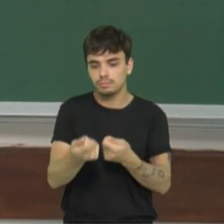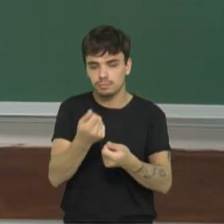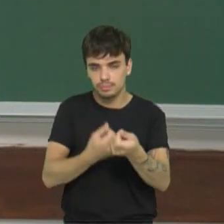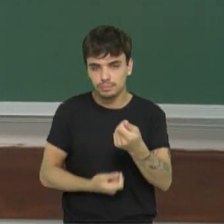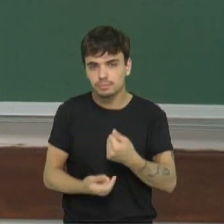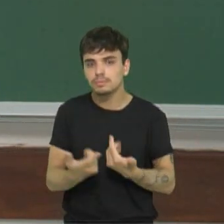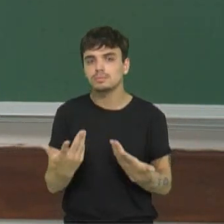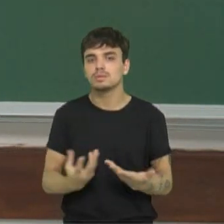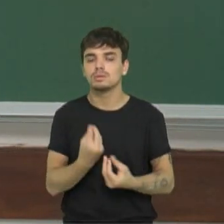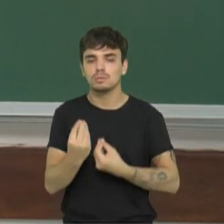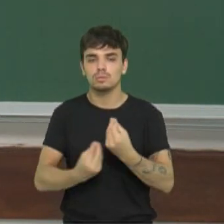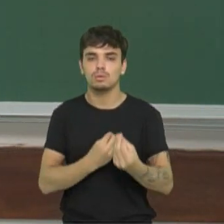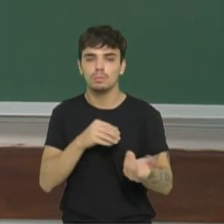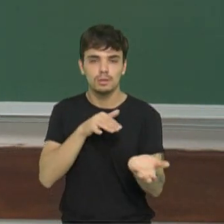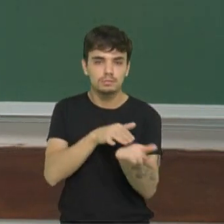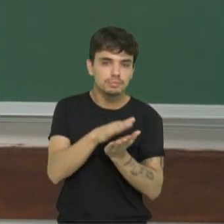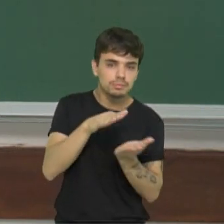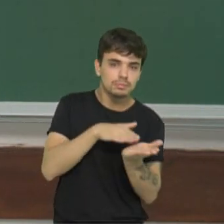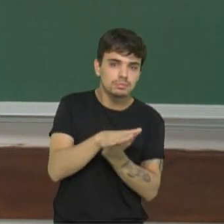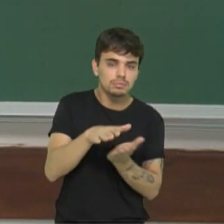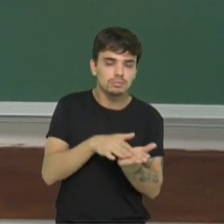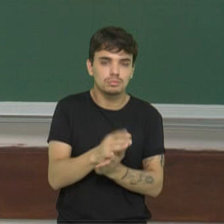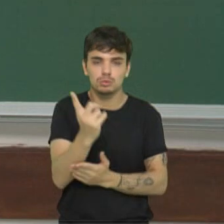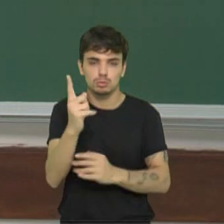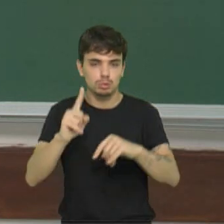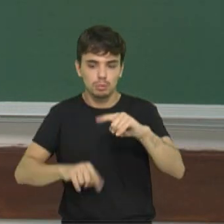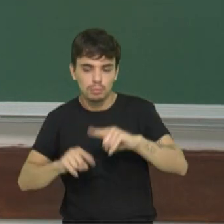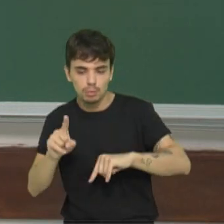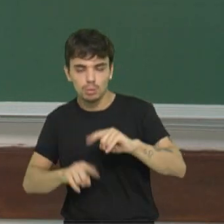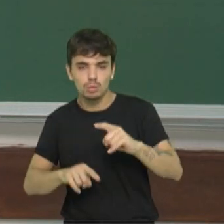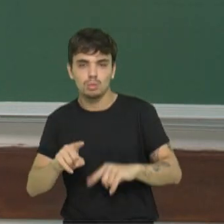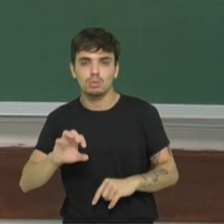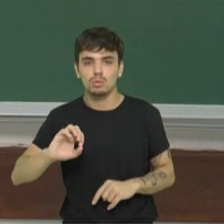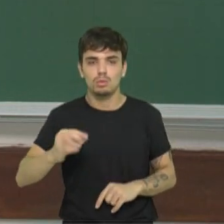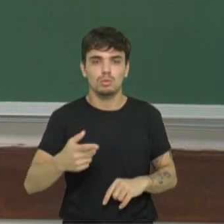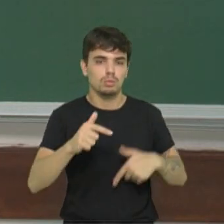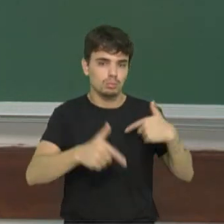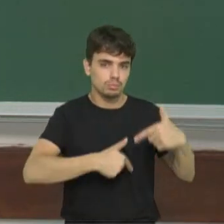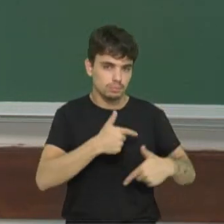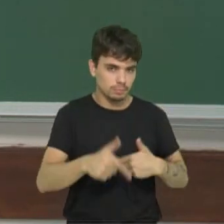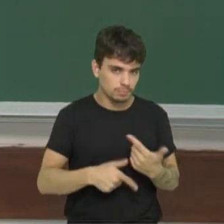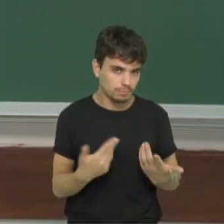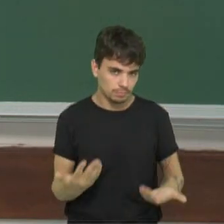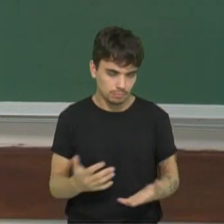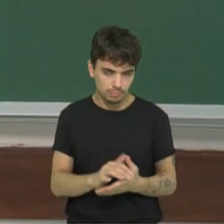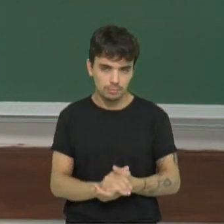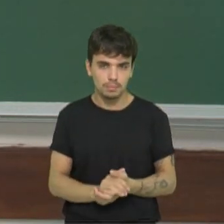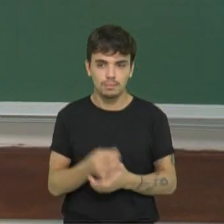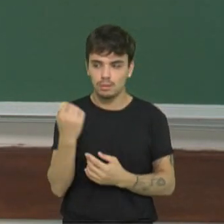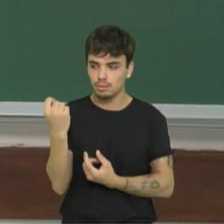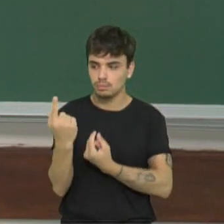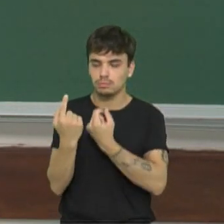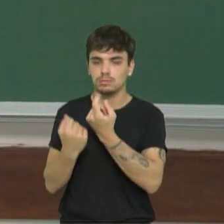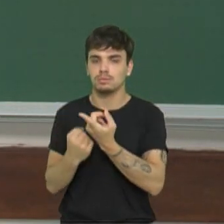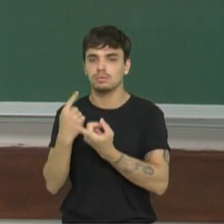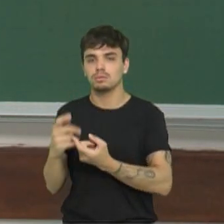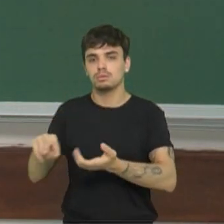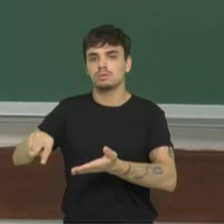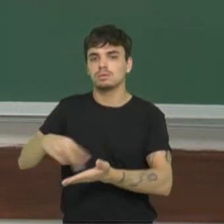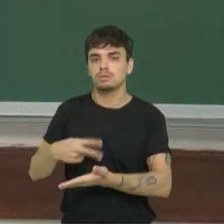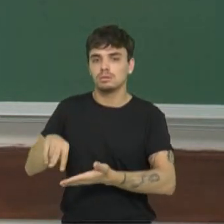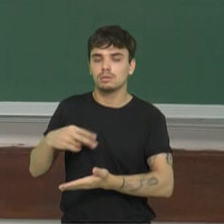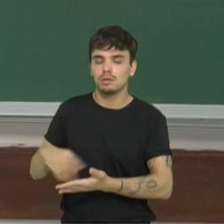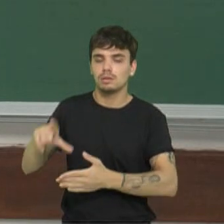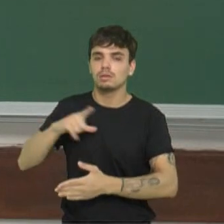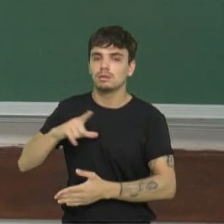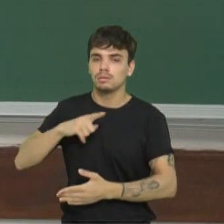financeira, né? De consumir um determinado produto ou serviço. Então, alguns dançarinos, né, já